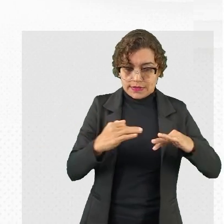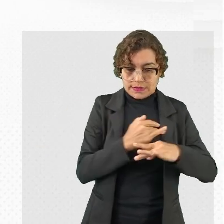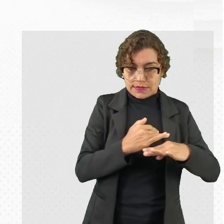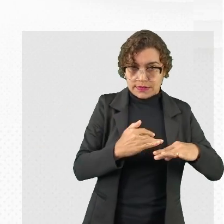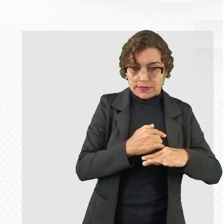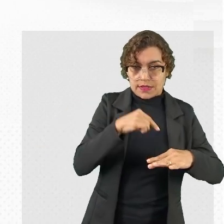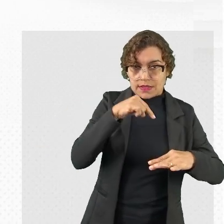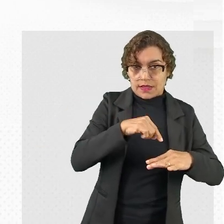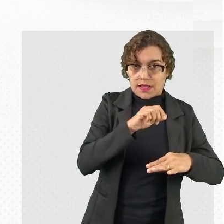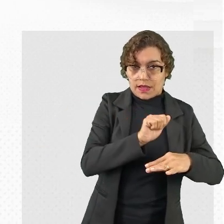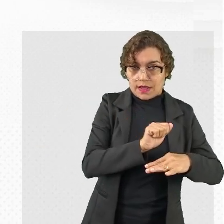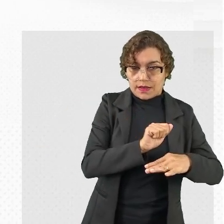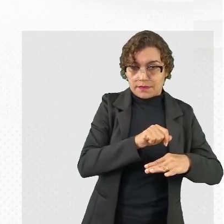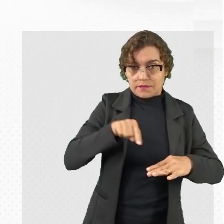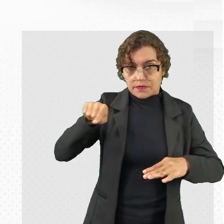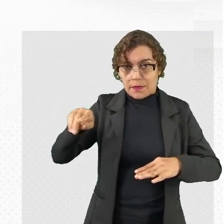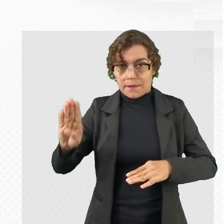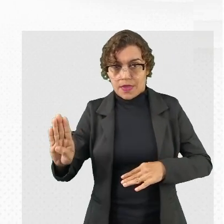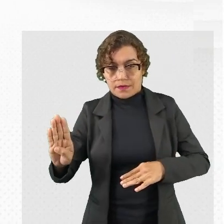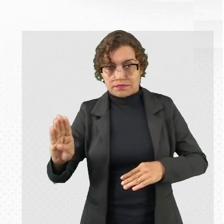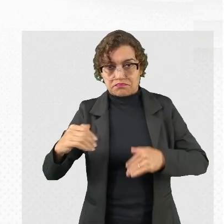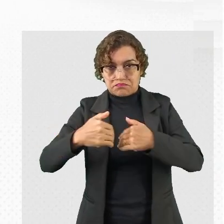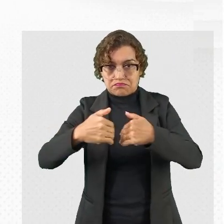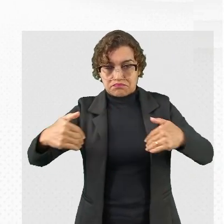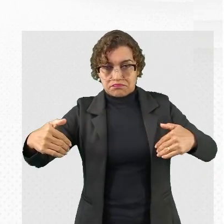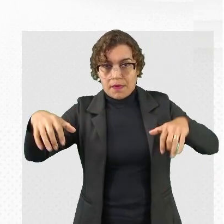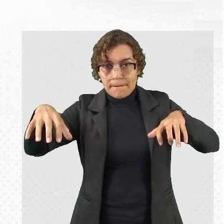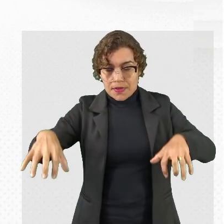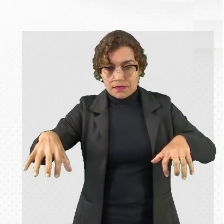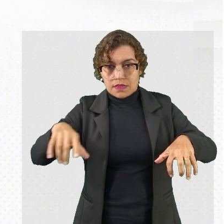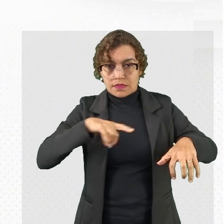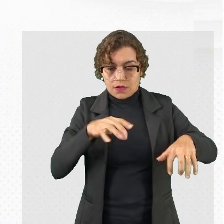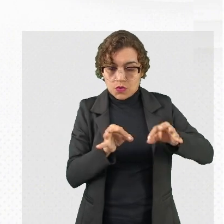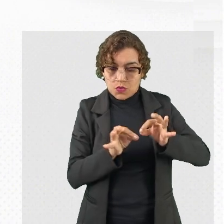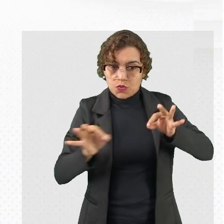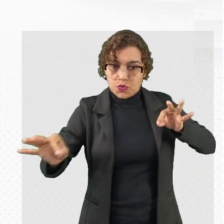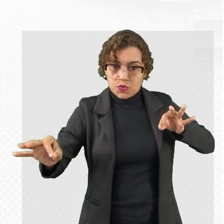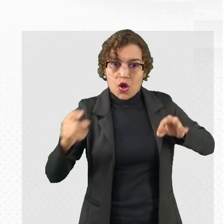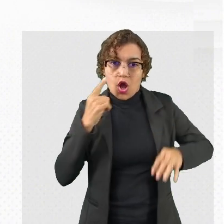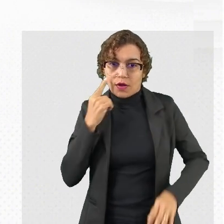cidade A e uma cidade B. Essa distância aqui, ó,